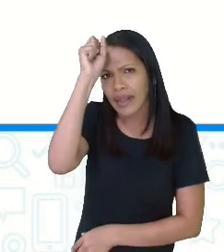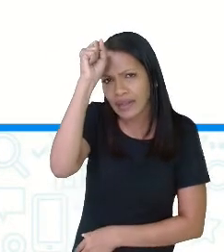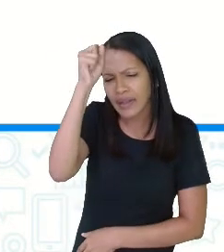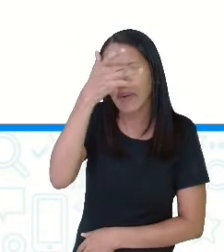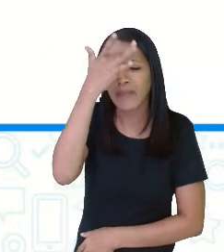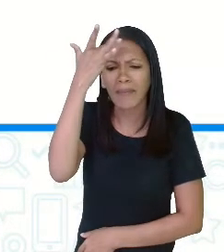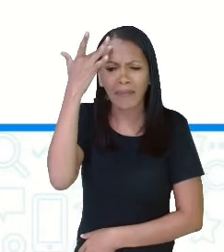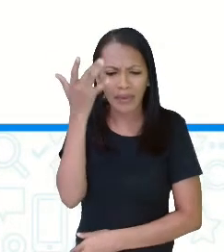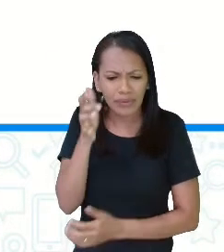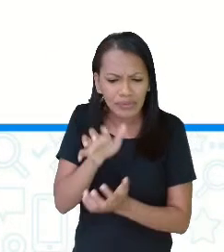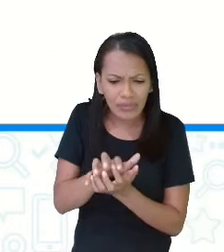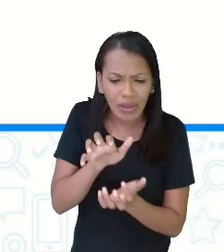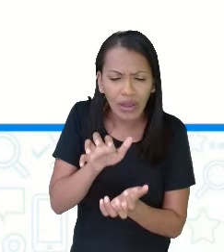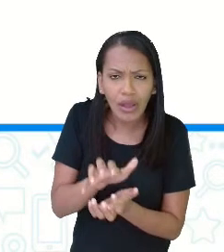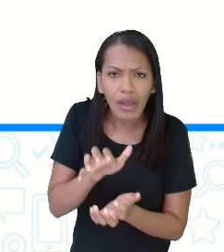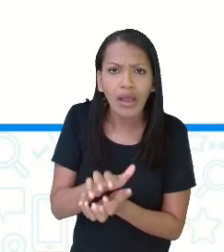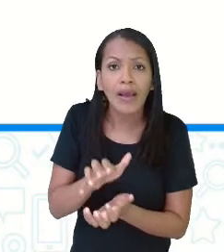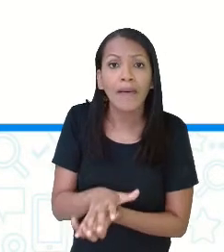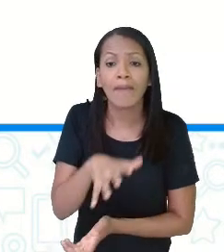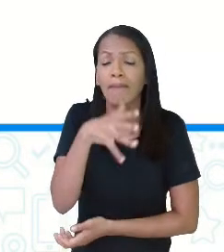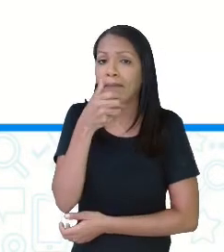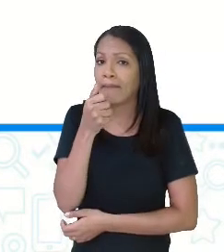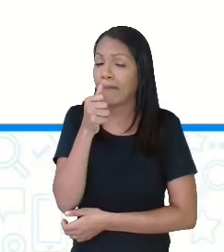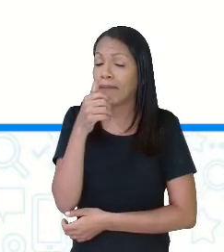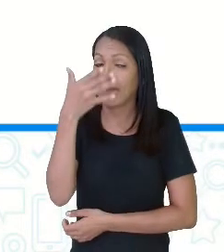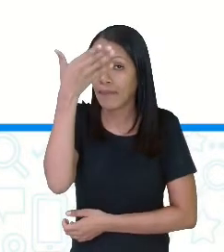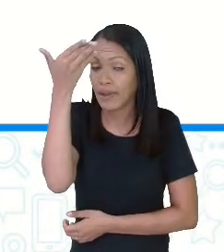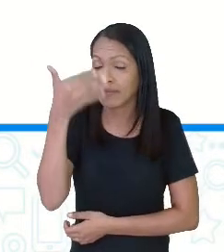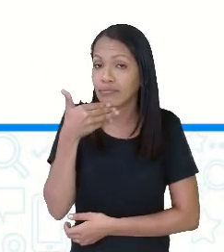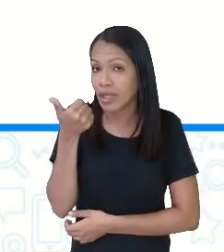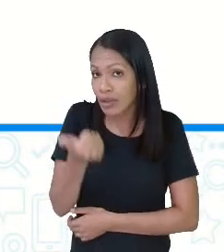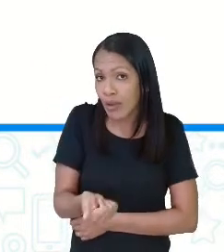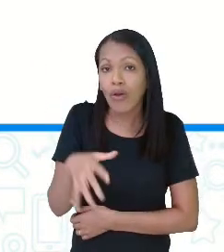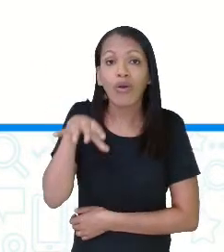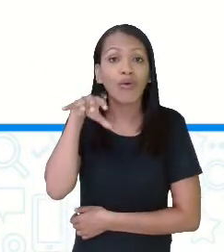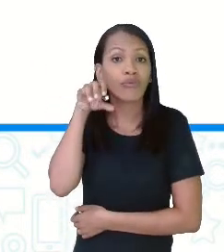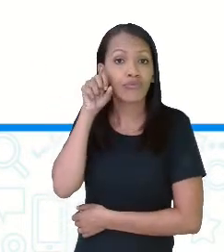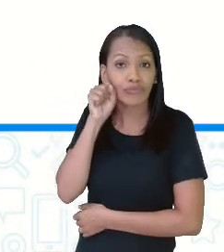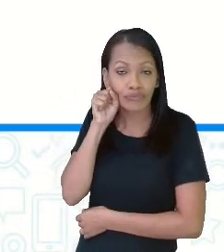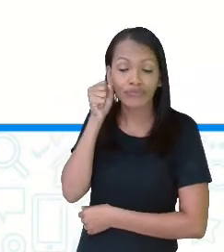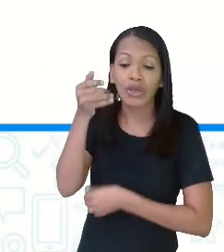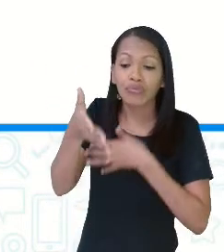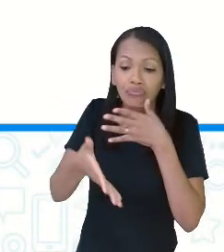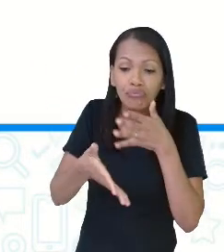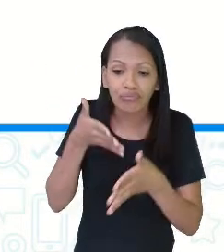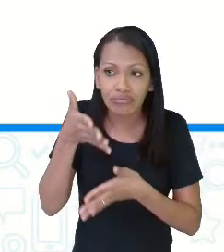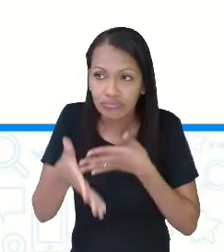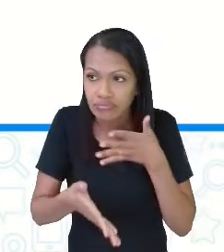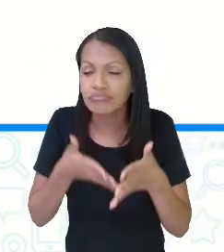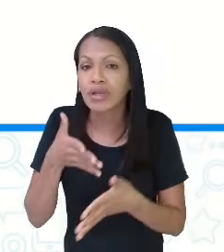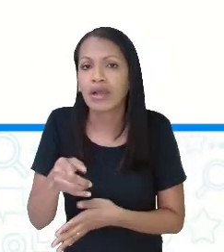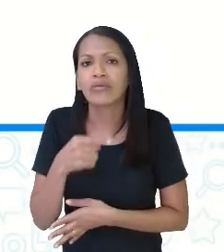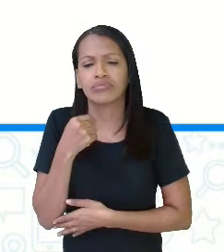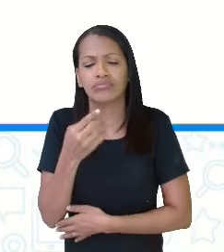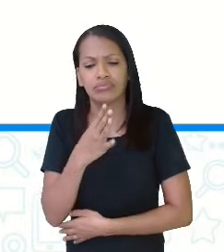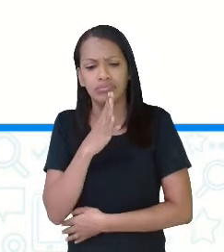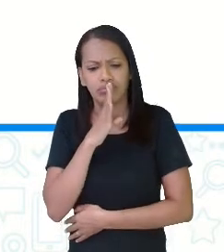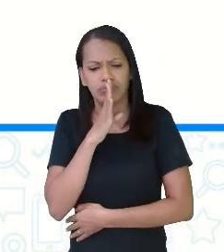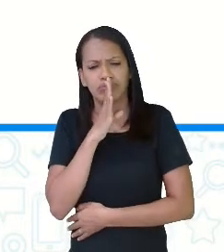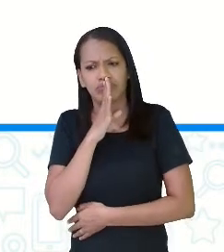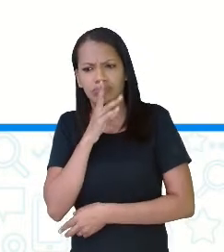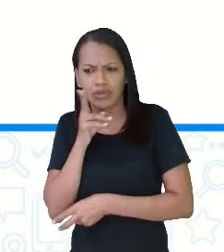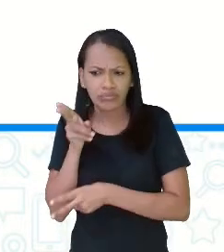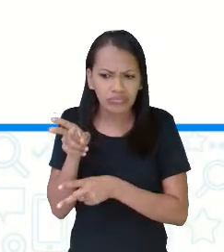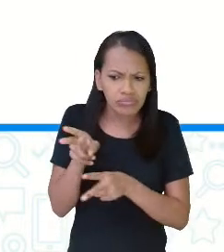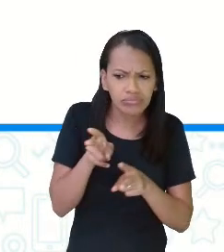No silêncio da minha flecha, resisti, não fui vencido. Fiz do silêncio a